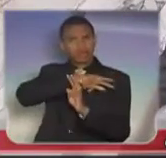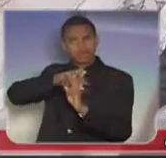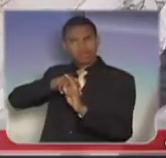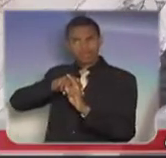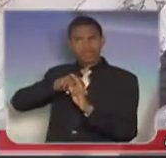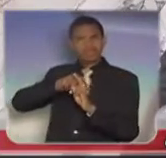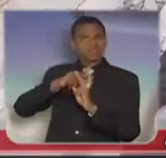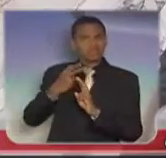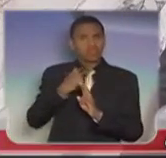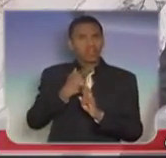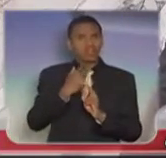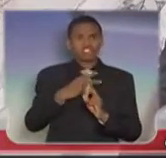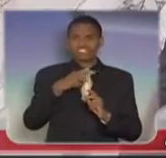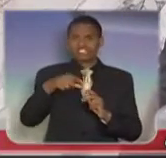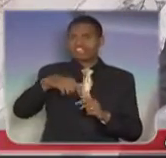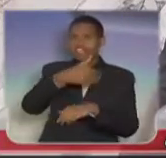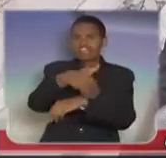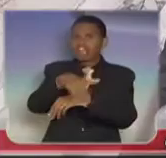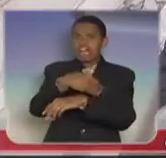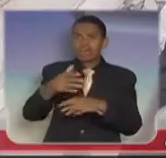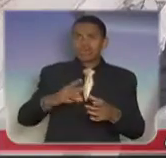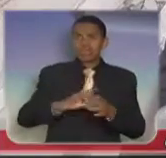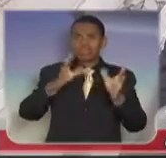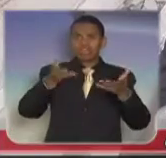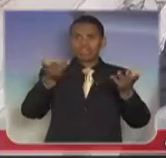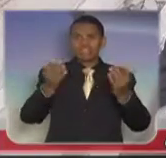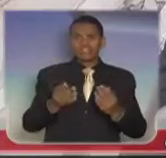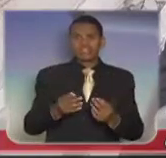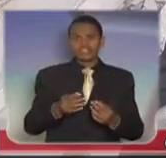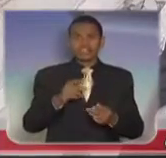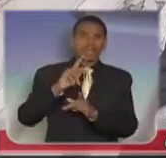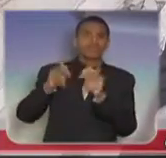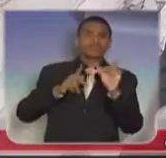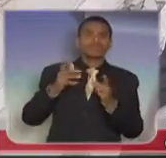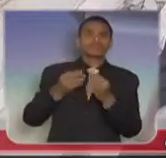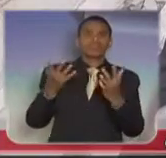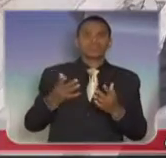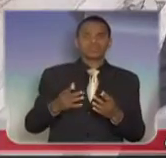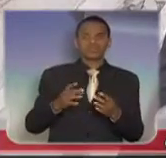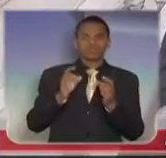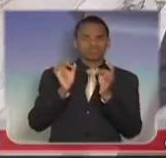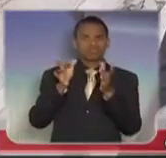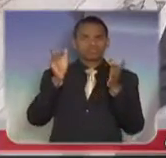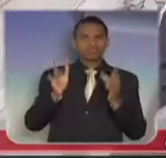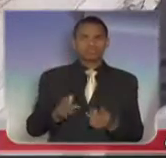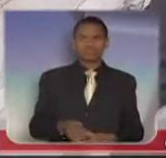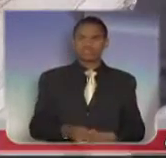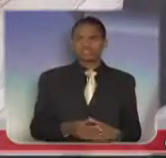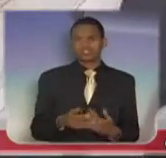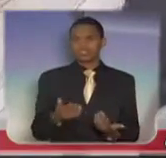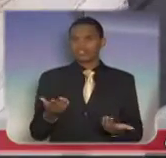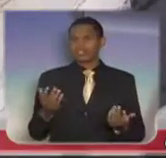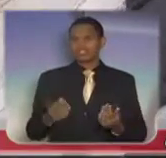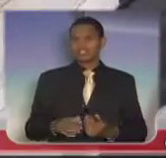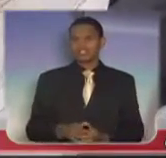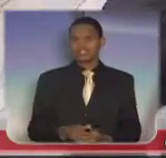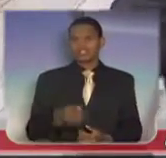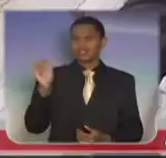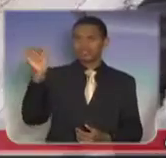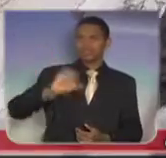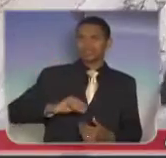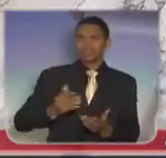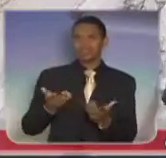o deputado sebastião população abandonada população deus dará numa situação terrível o time mais uma vez